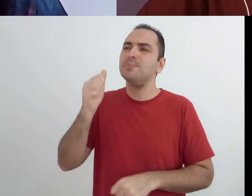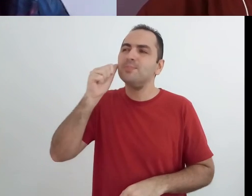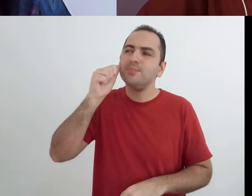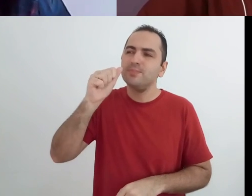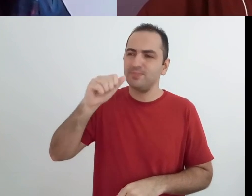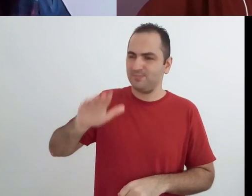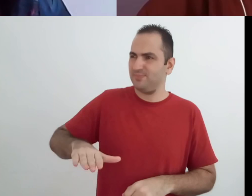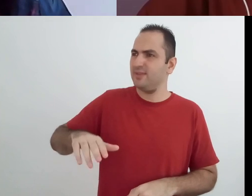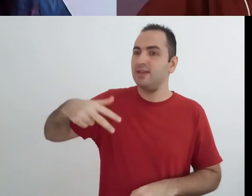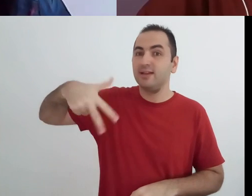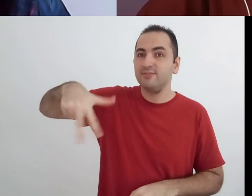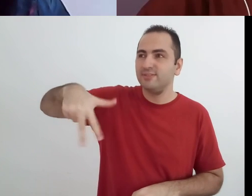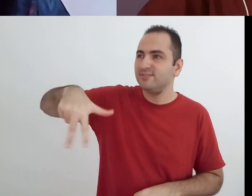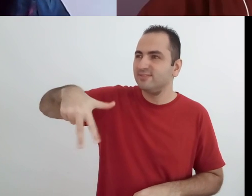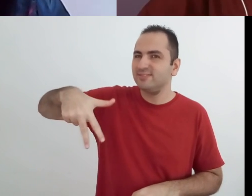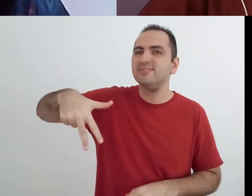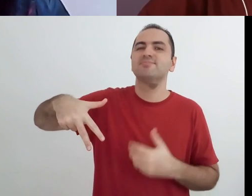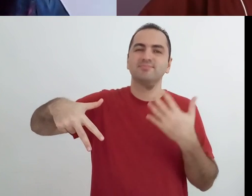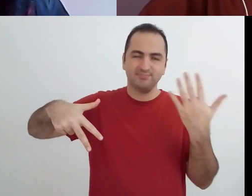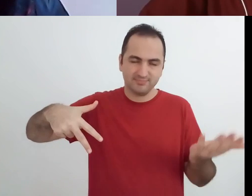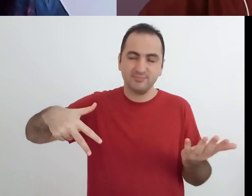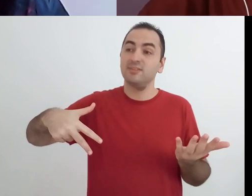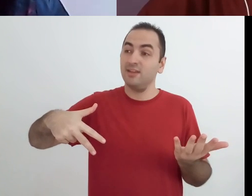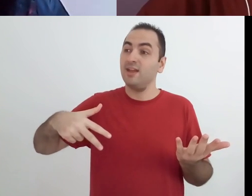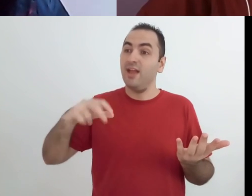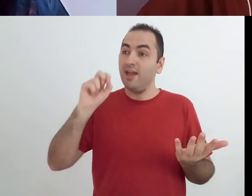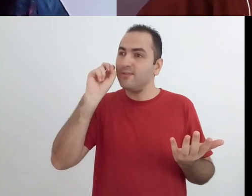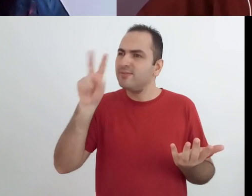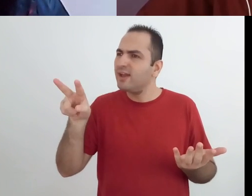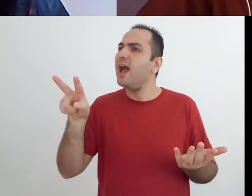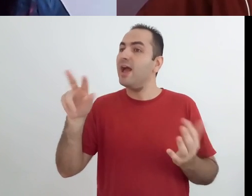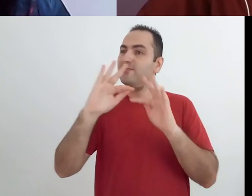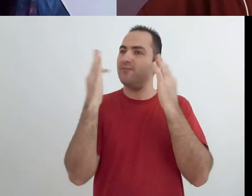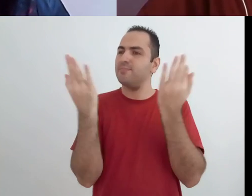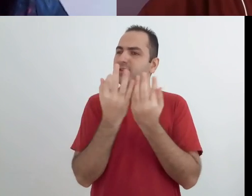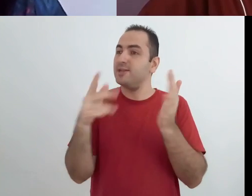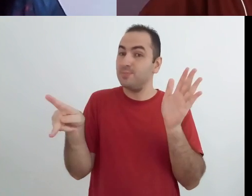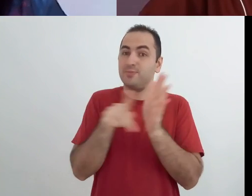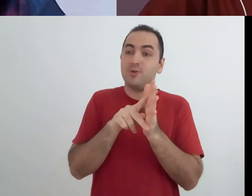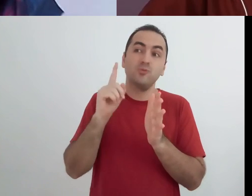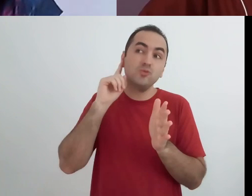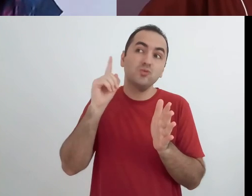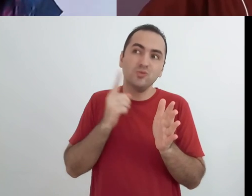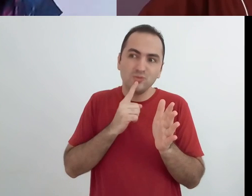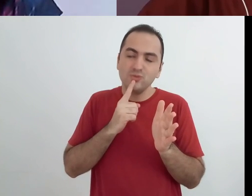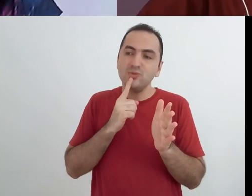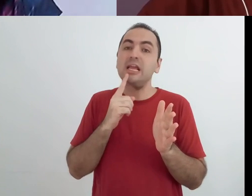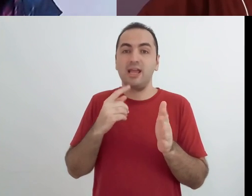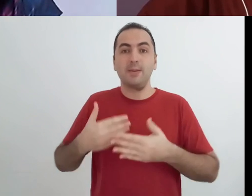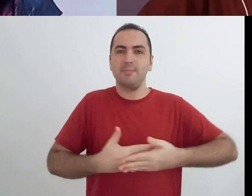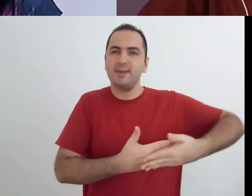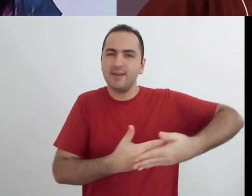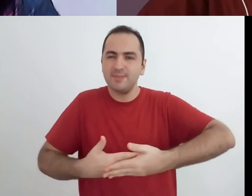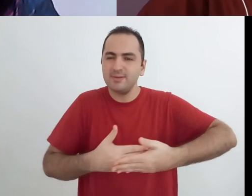de Fiorella, que é uma família de surdos. E você vê a nenenzinha agora deles,